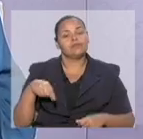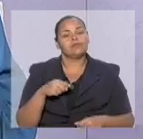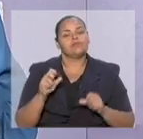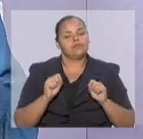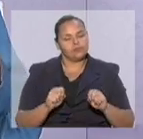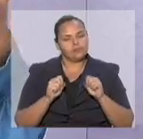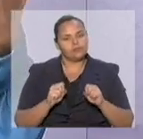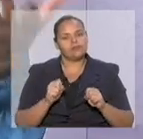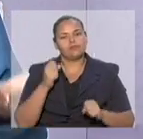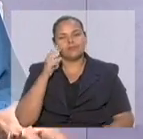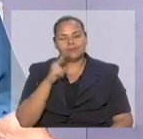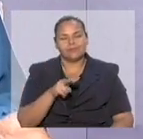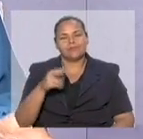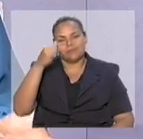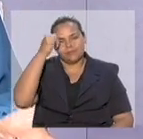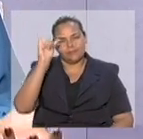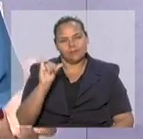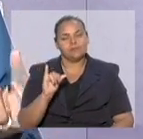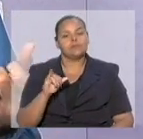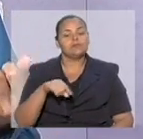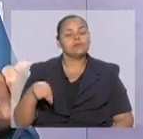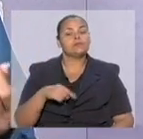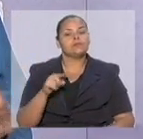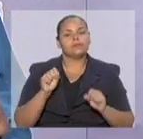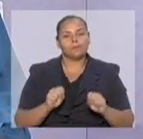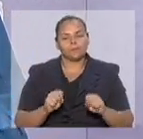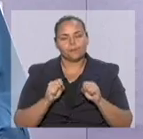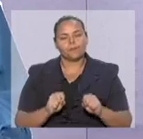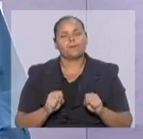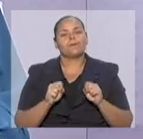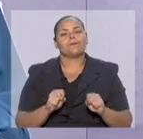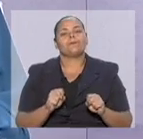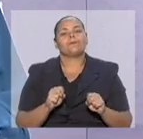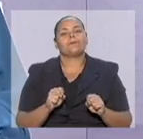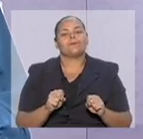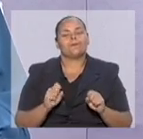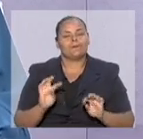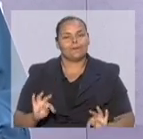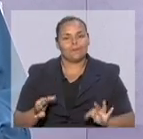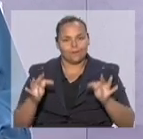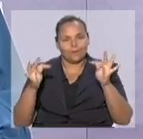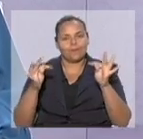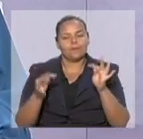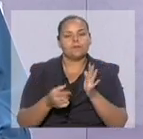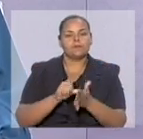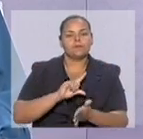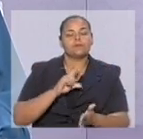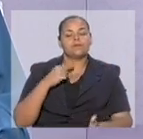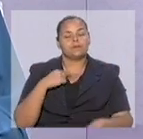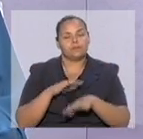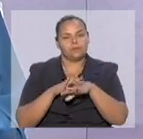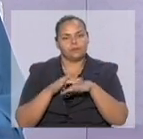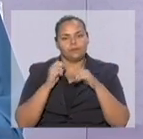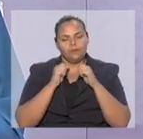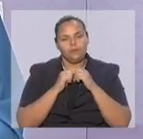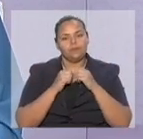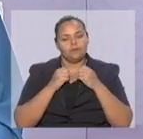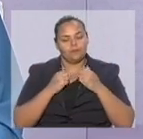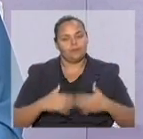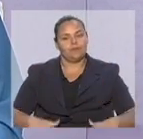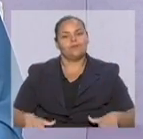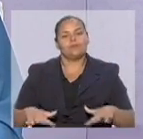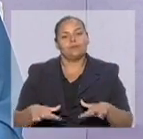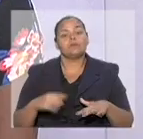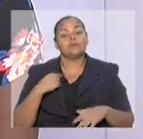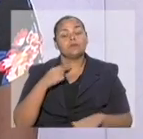que nós possamos ter esse olhar de prevenção, para que nós possamos tratar antes que a doença esteja